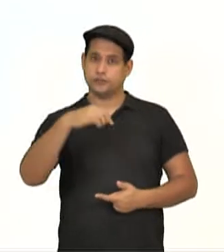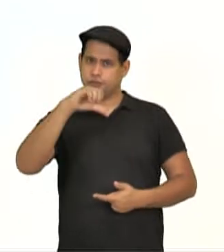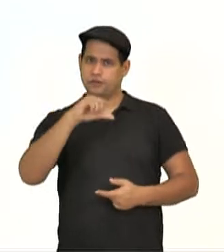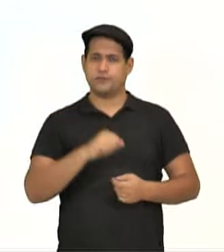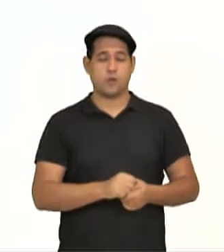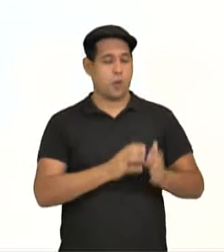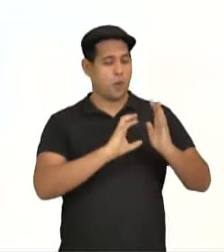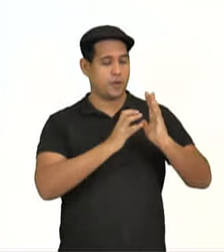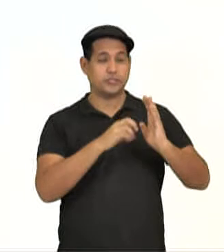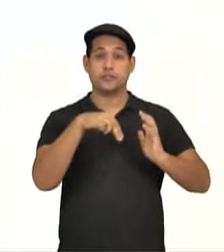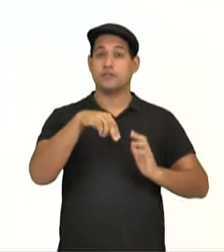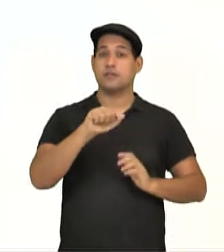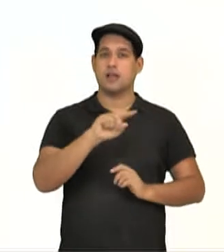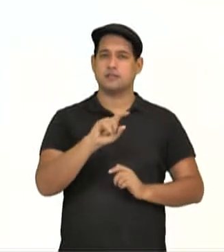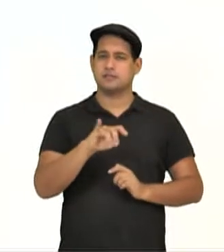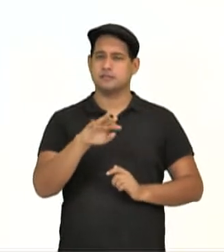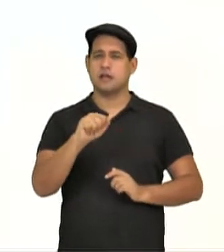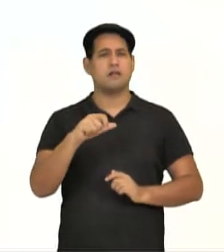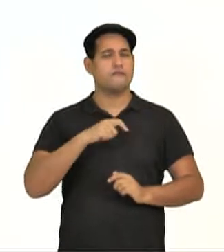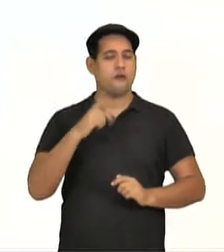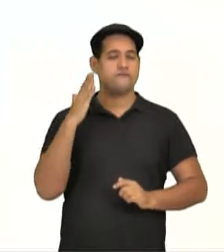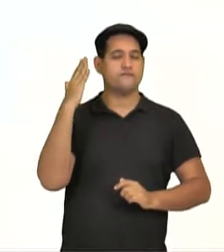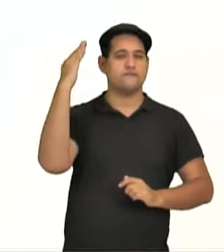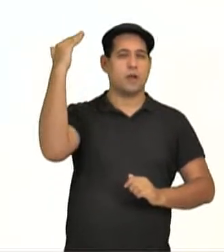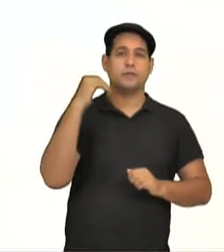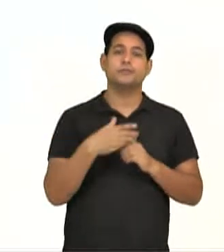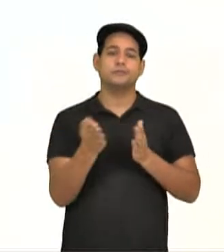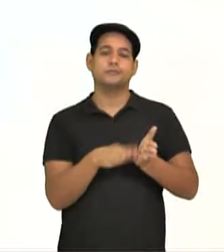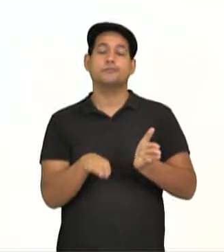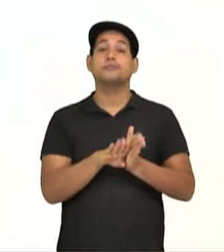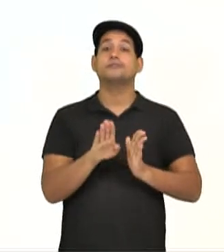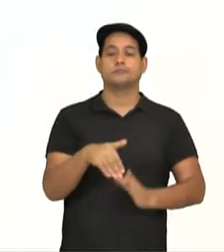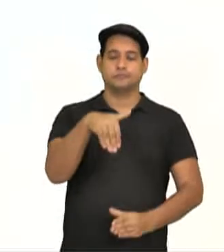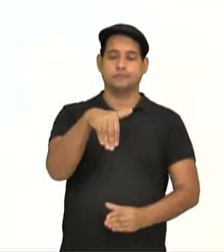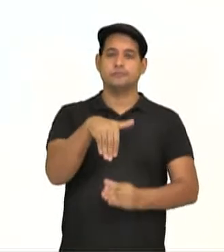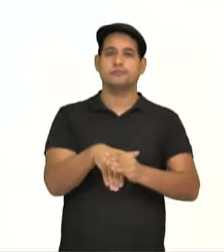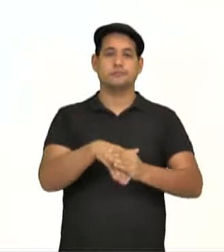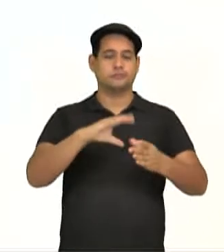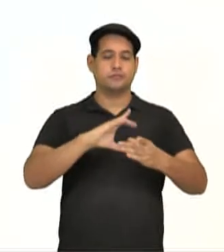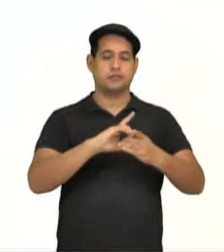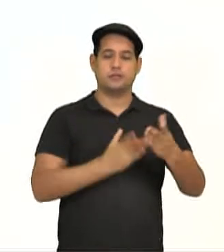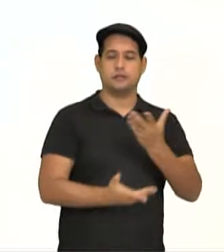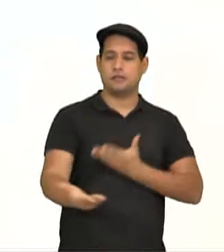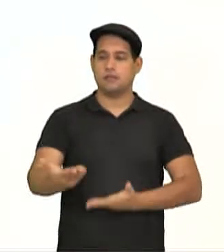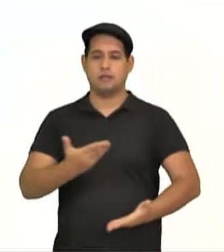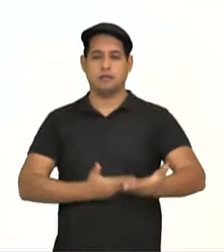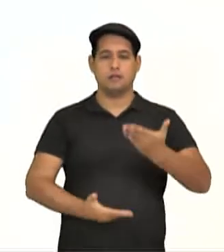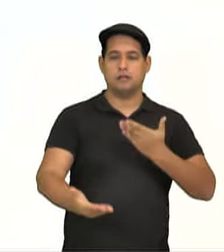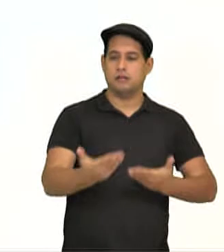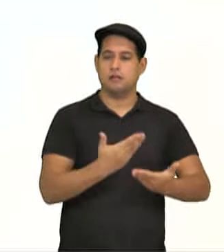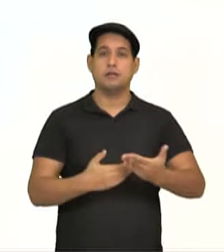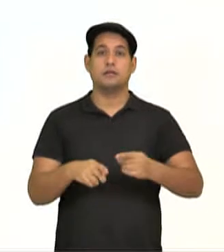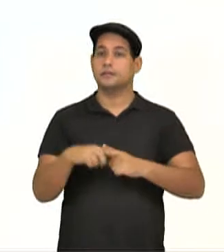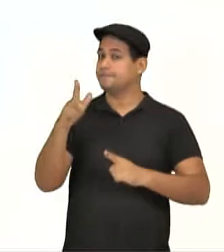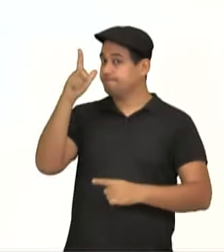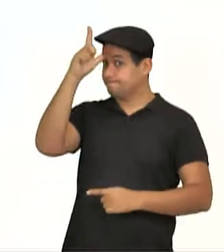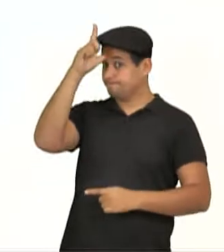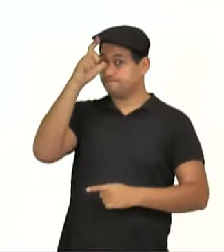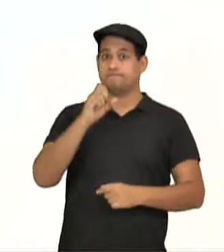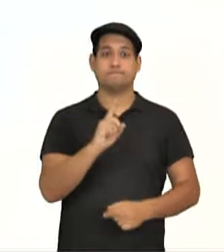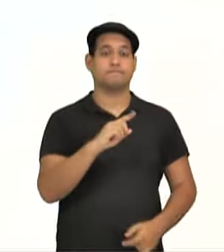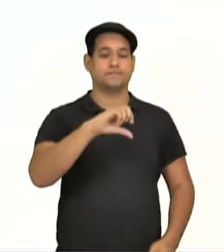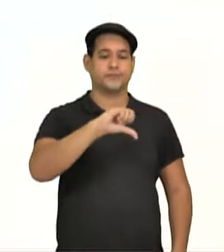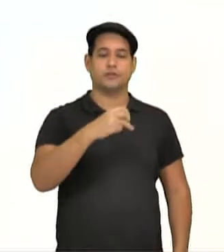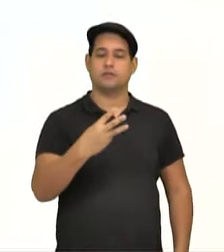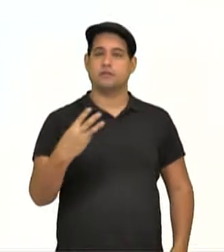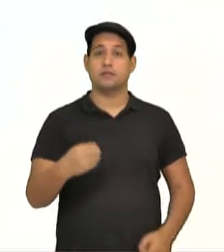Nazista ganhou muita popularidade e chegou ao poder através de eleições democráticas para o parlamento alemão em